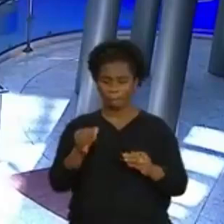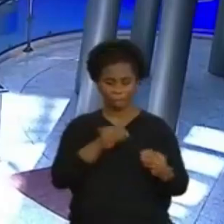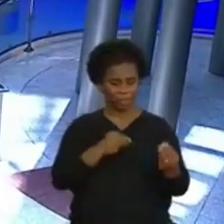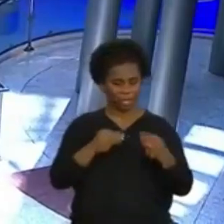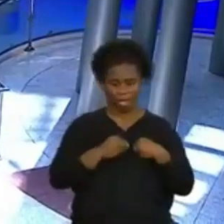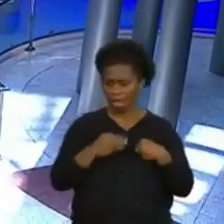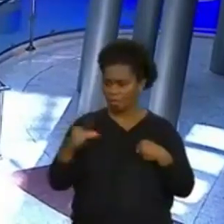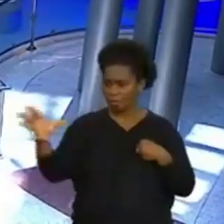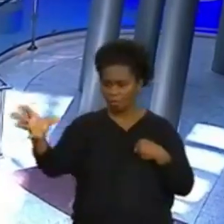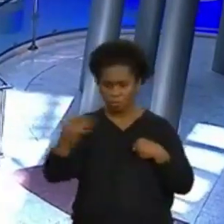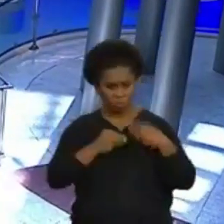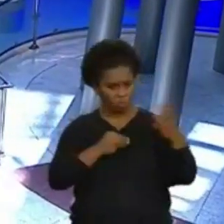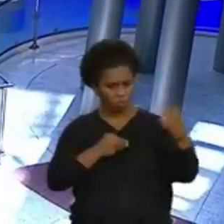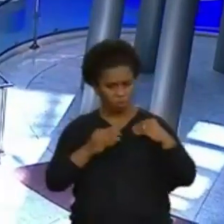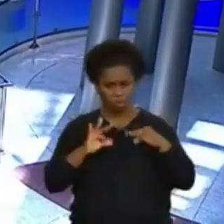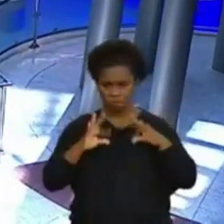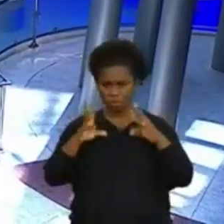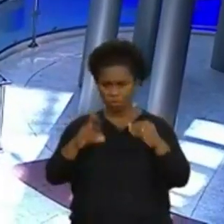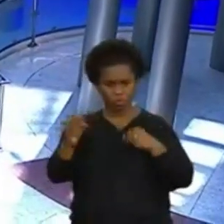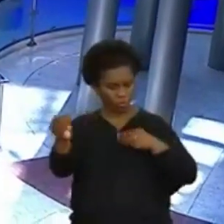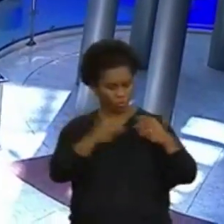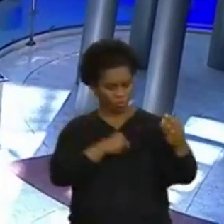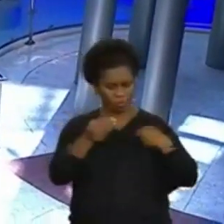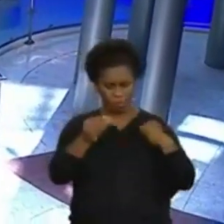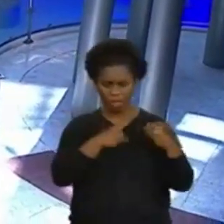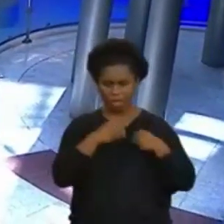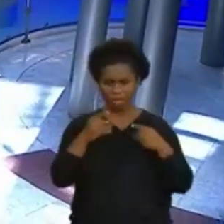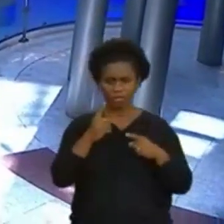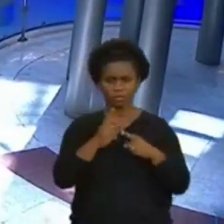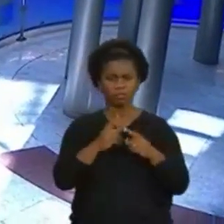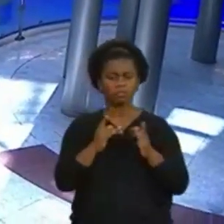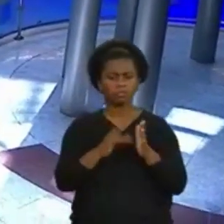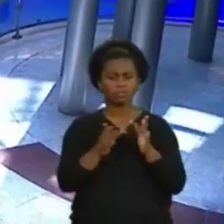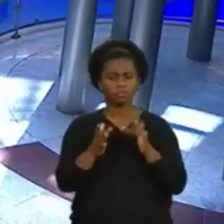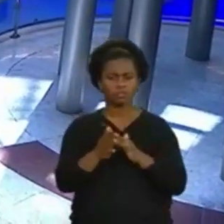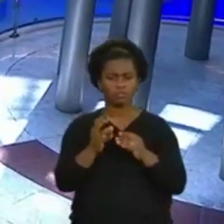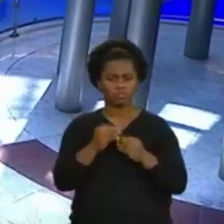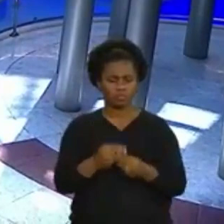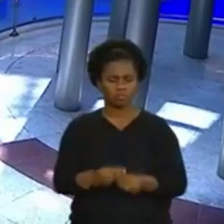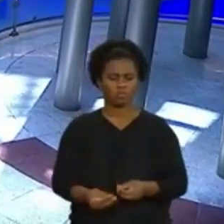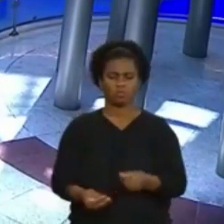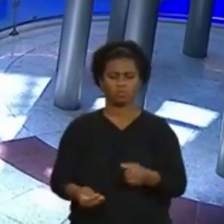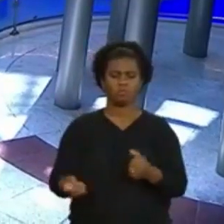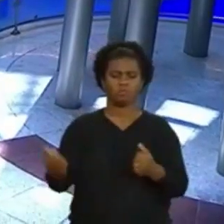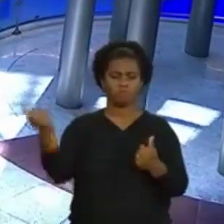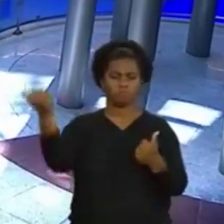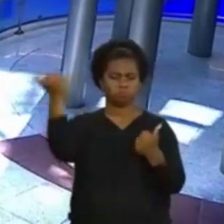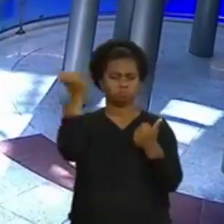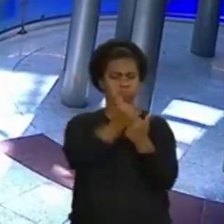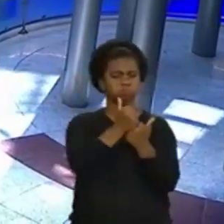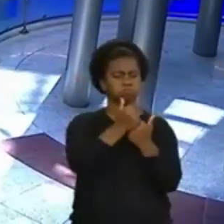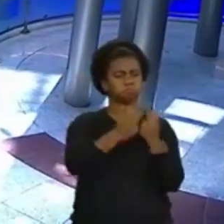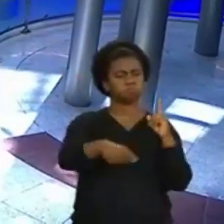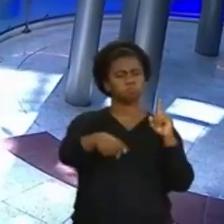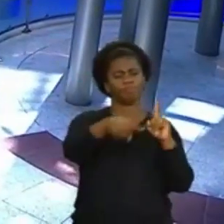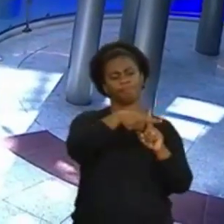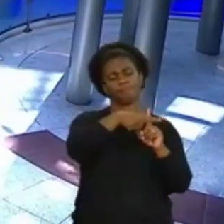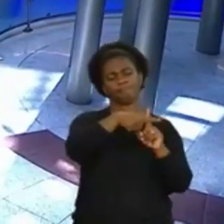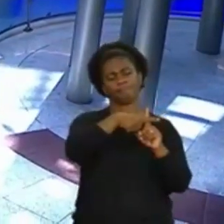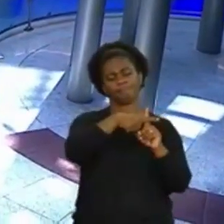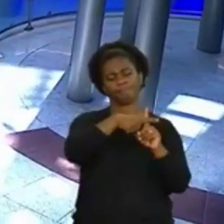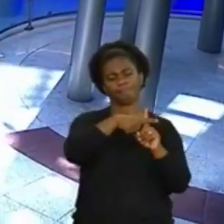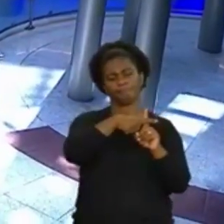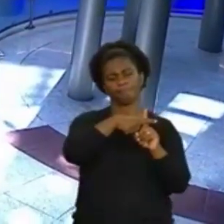nossos erros, os erros de toda a humanidade, todos os pecados, ele estava dizendo: se